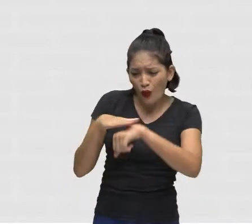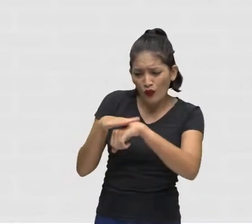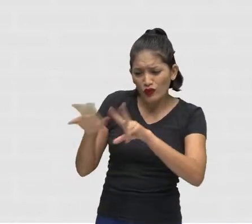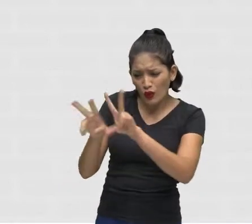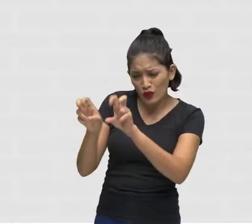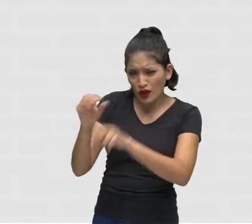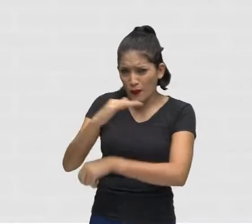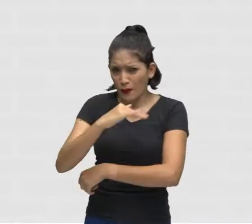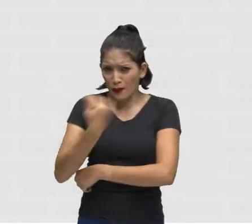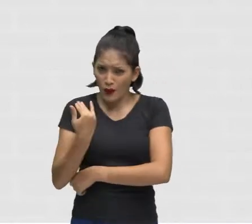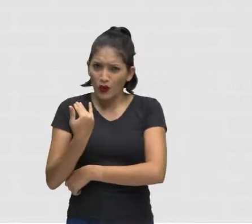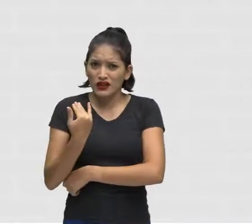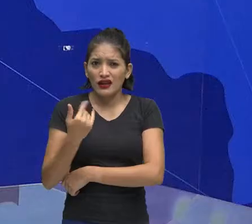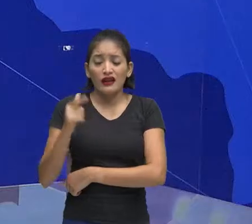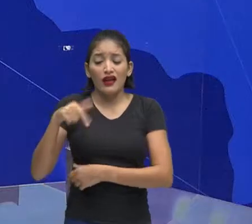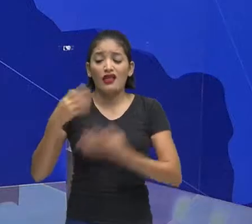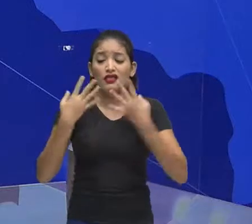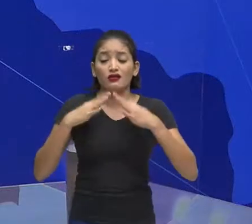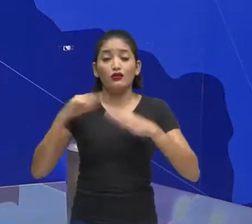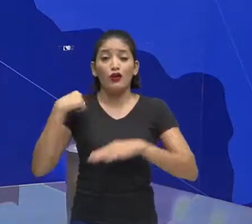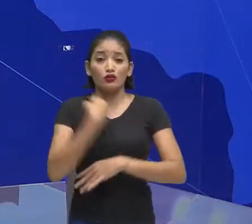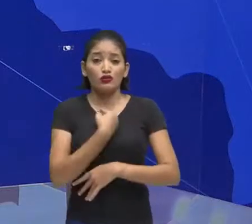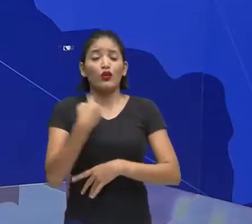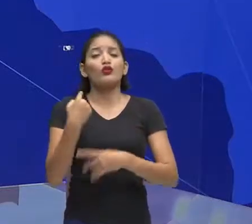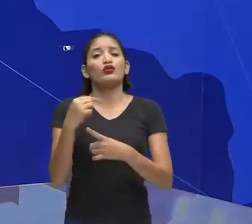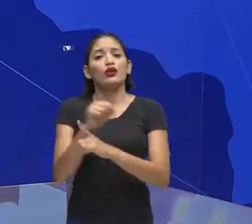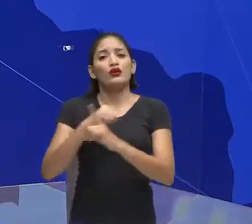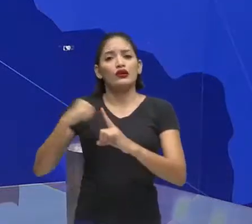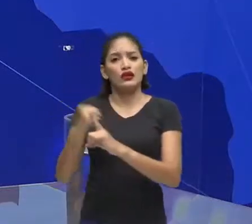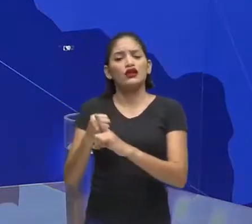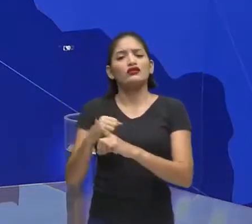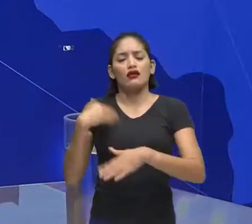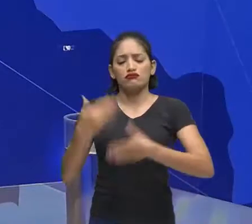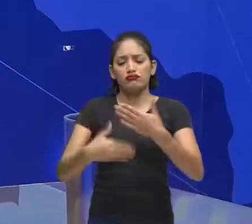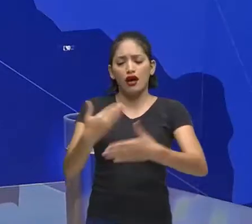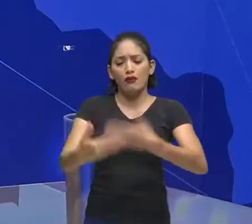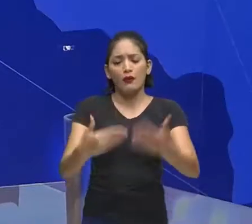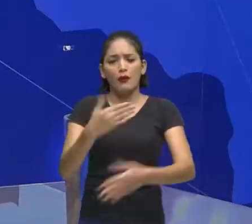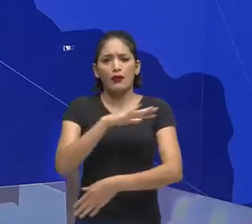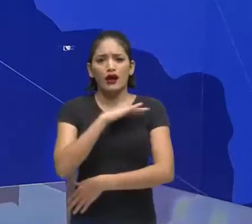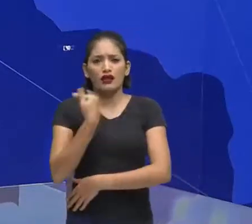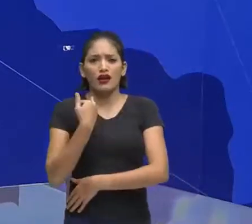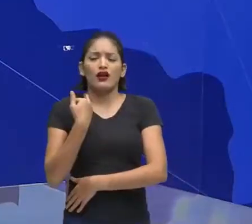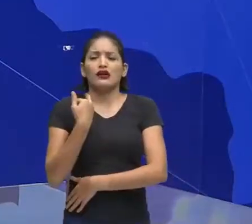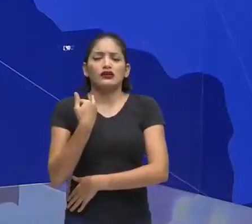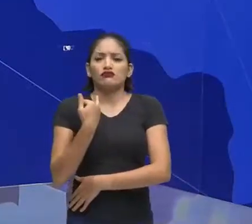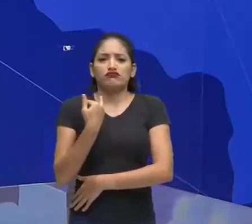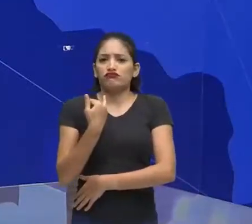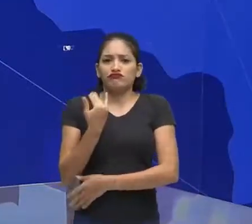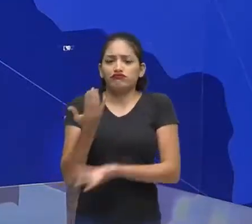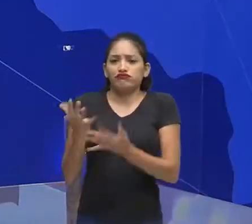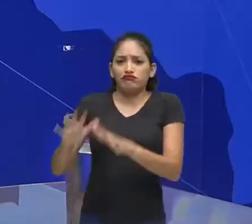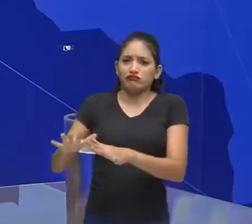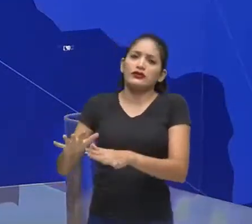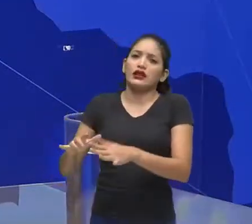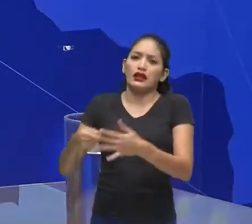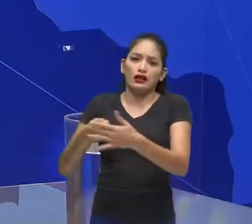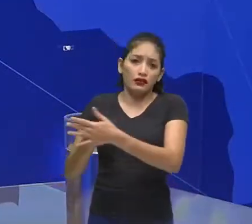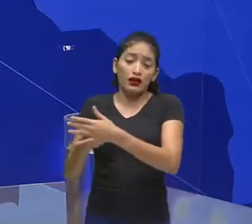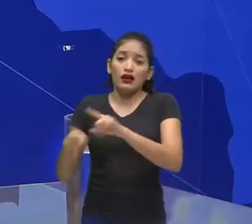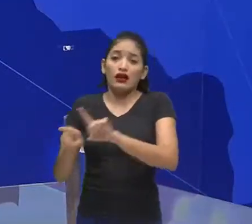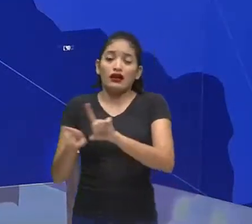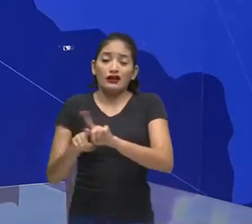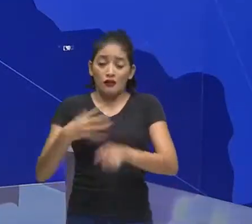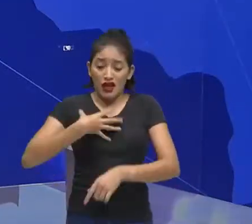natural, se nós, enquanto sociedade, já construímos essa ideia de morte como um tabu, falar sobre suicídio é